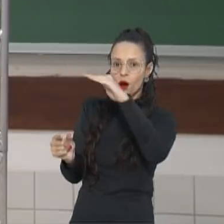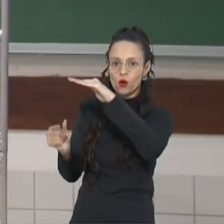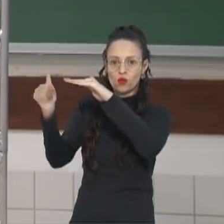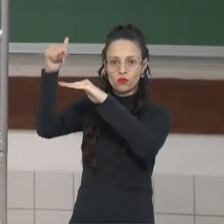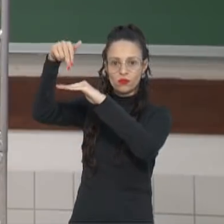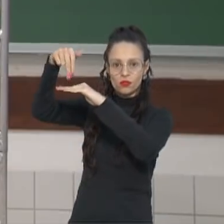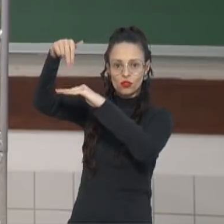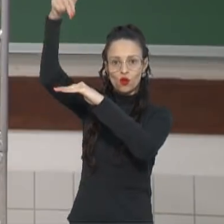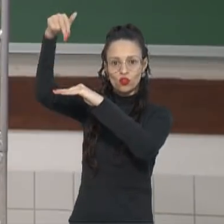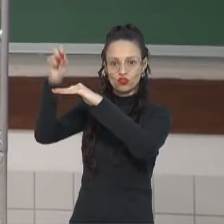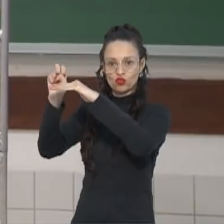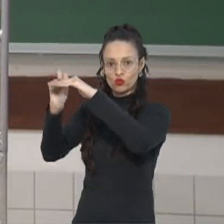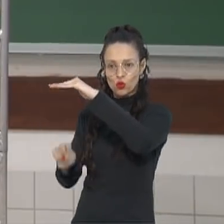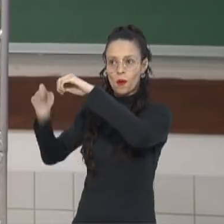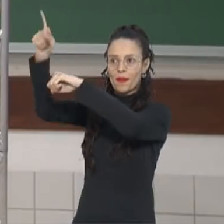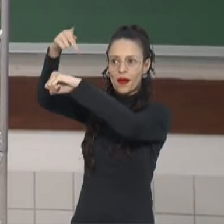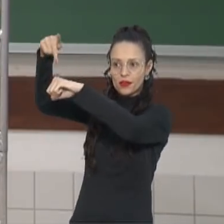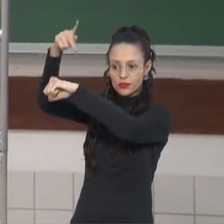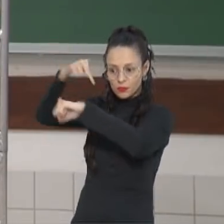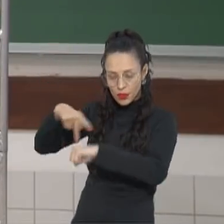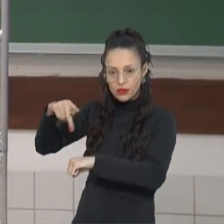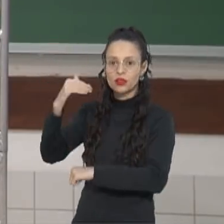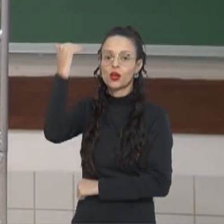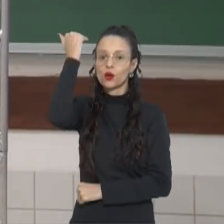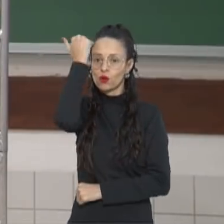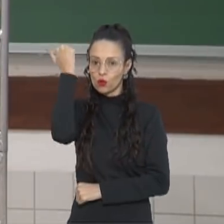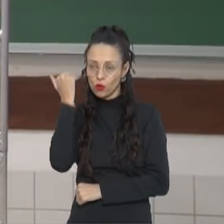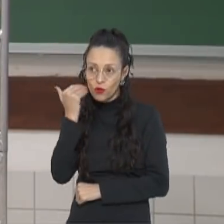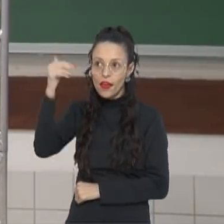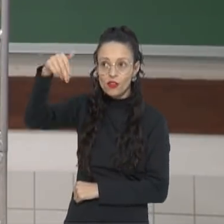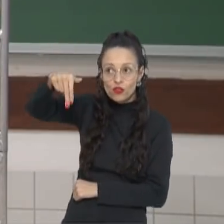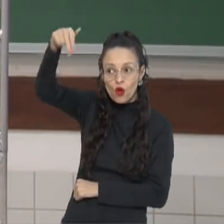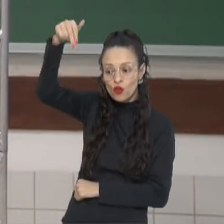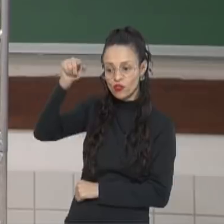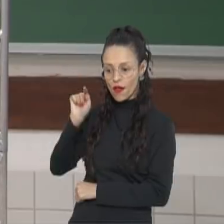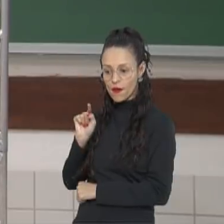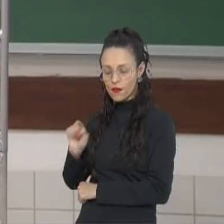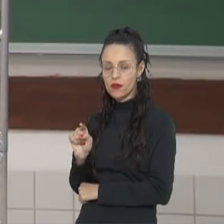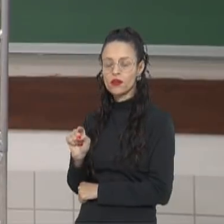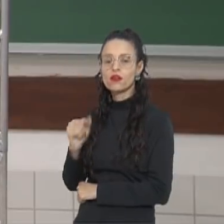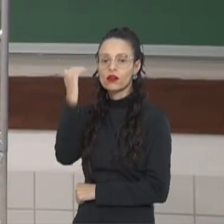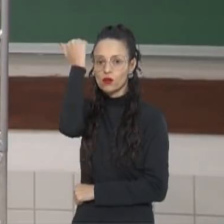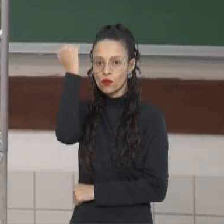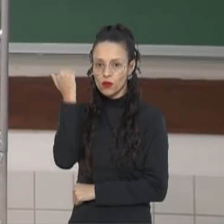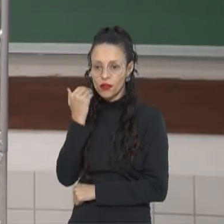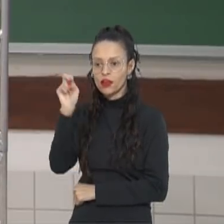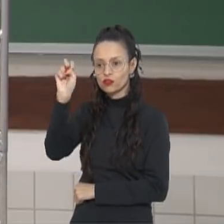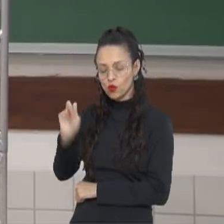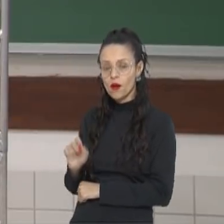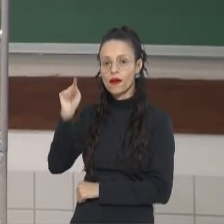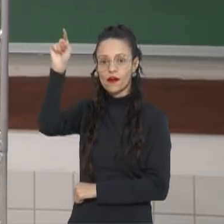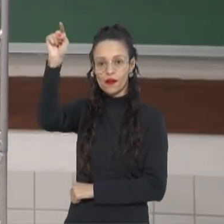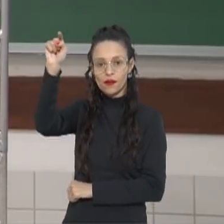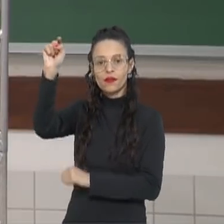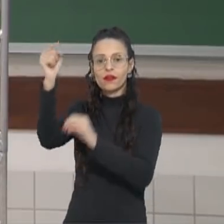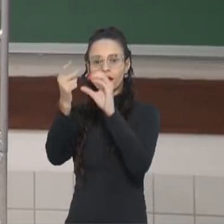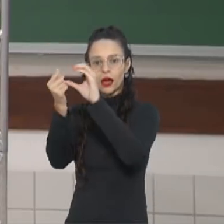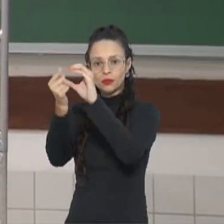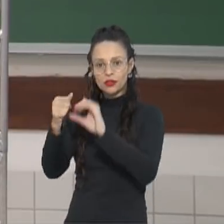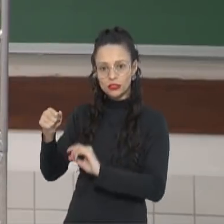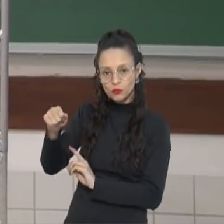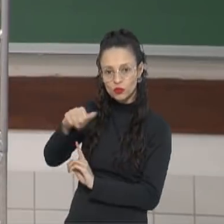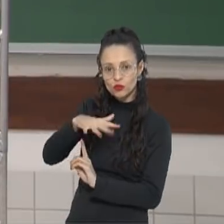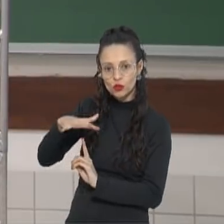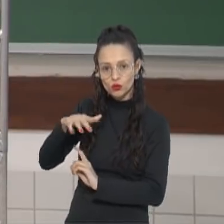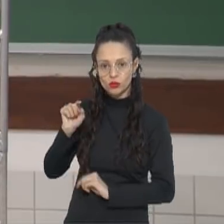ocupação, que viraram 2 países, Coreia do Norte e Coreia do Sul. Cada lado, então, capitalismo e socialismo, influenciando